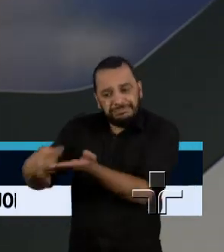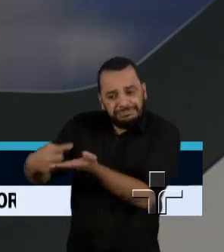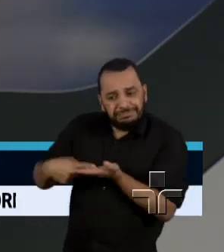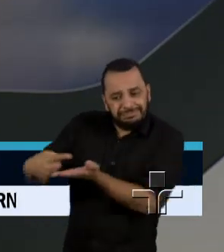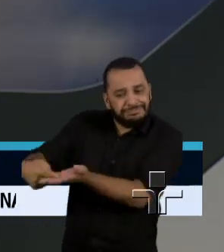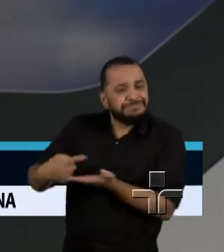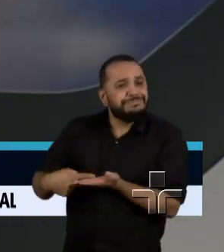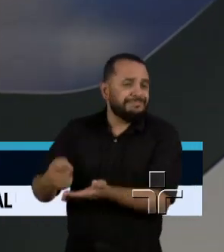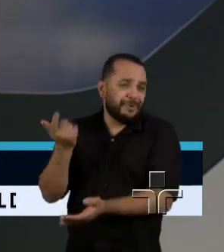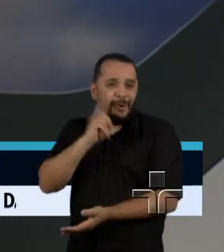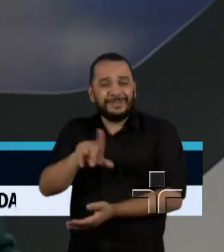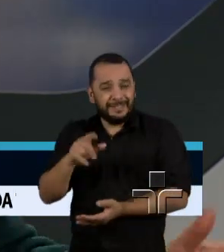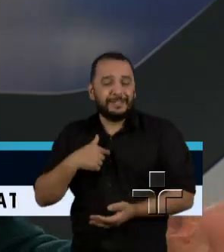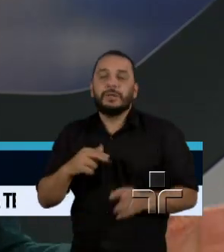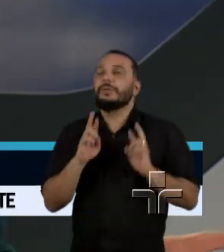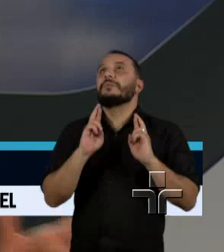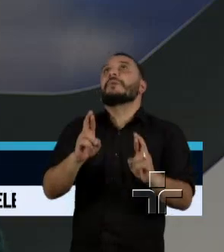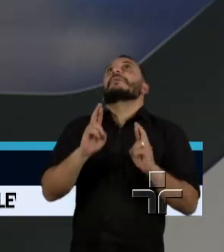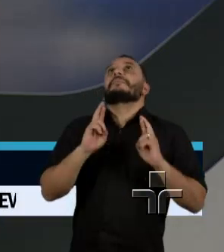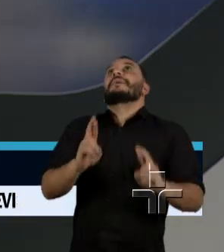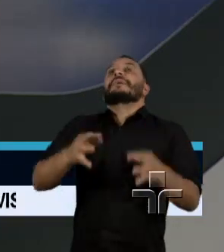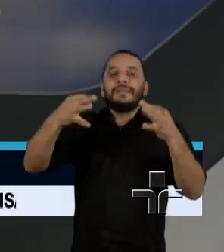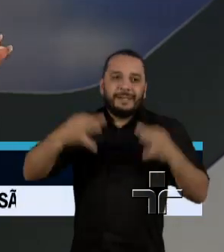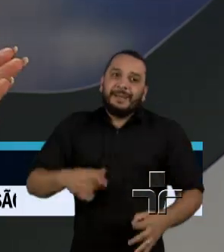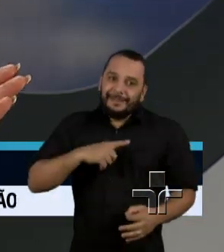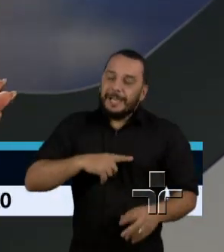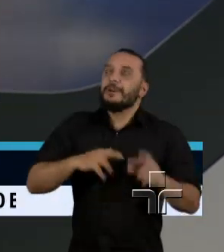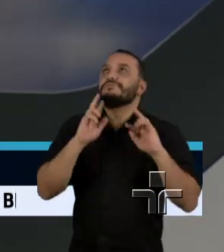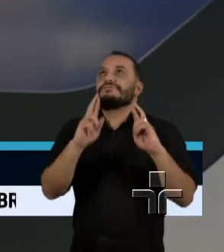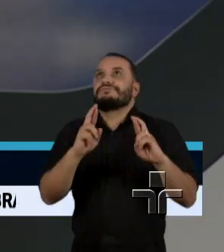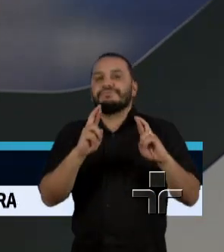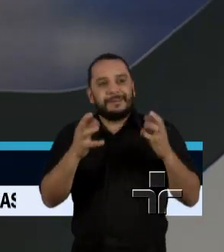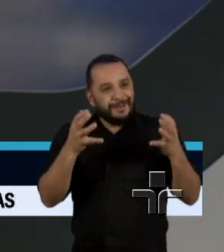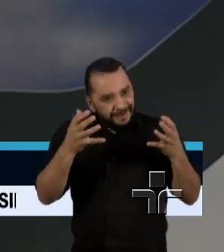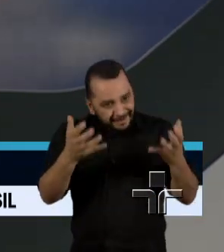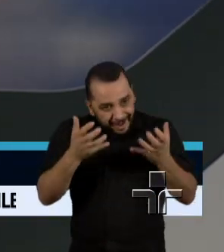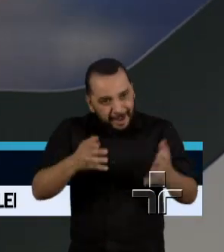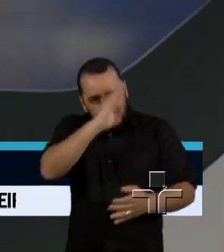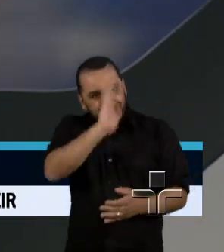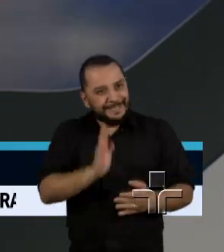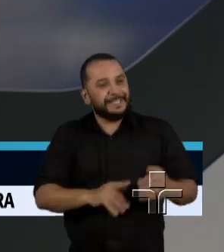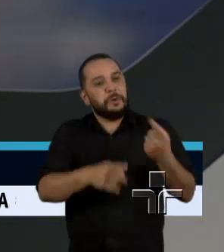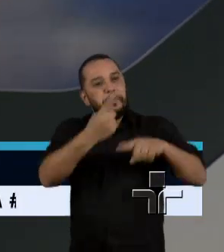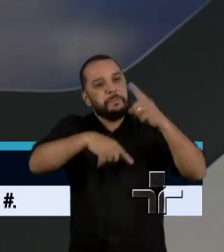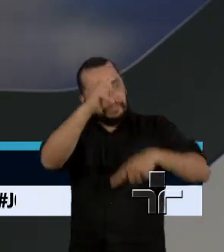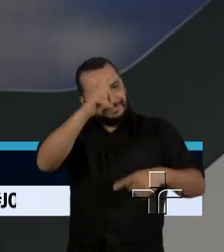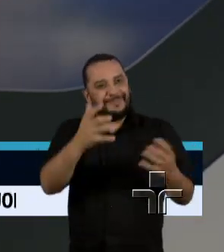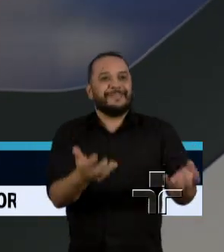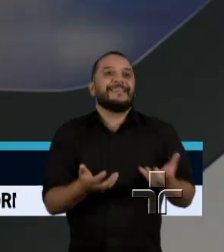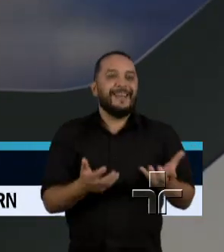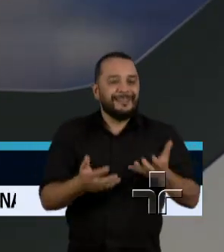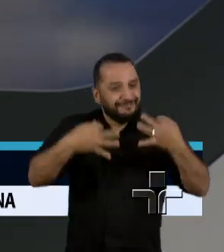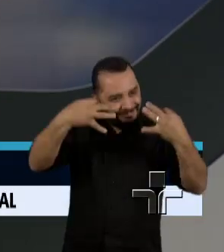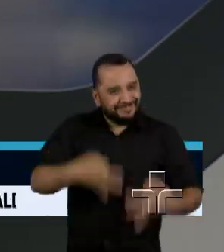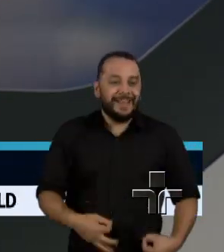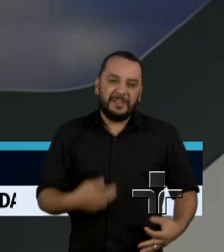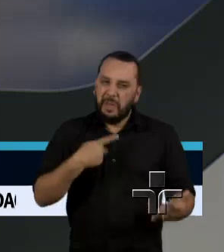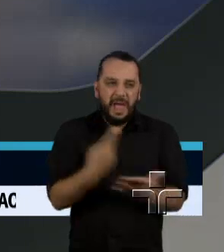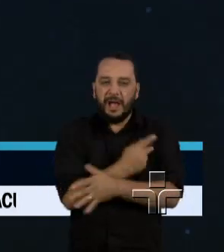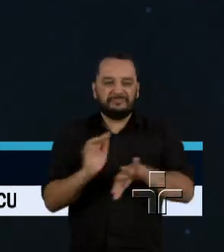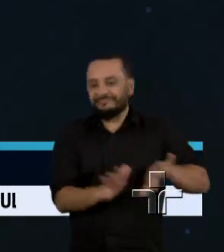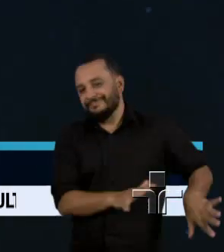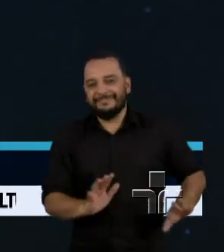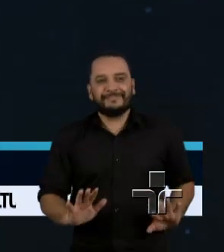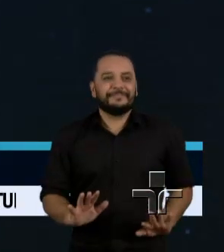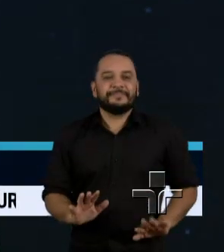acordo. Tomara que dê certo, porque eu torço sempre para que as coisas deem certo no Brasil, não deem errado, né? Mas... Diz que tudo